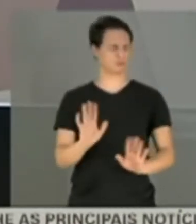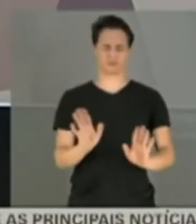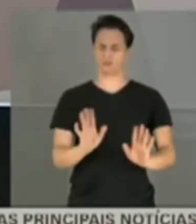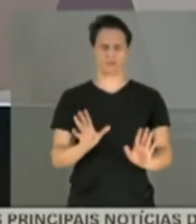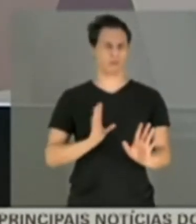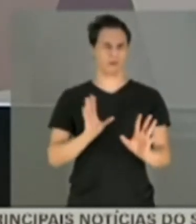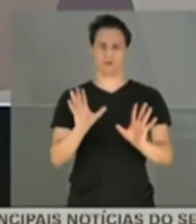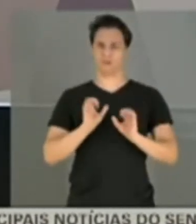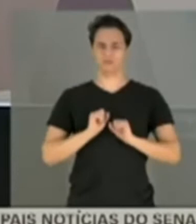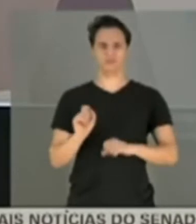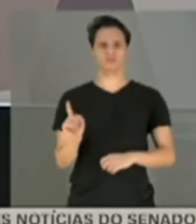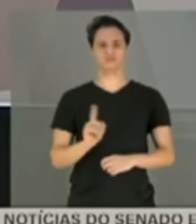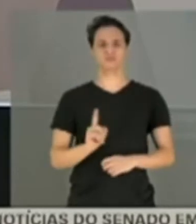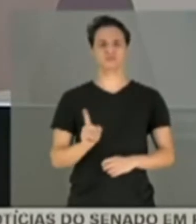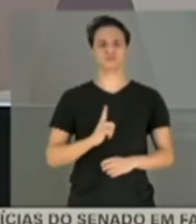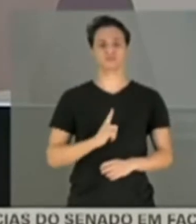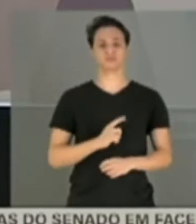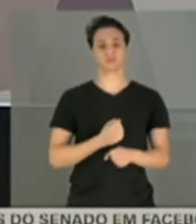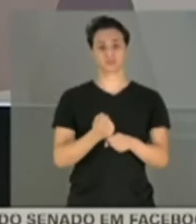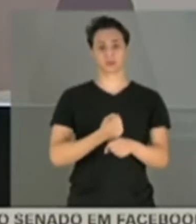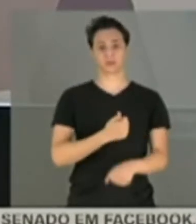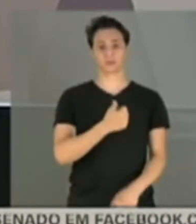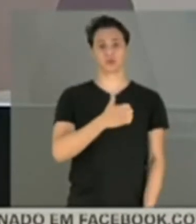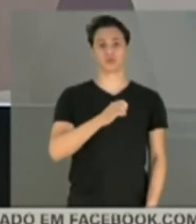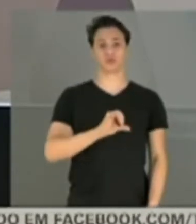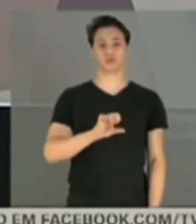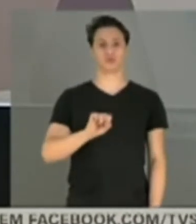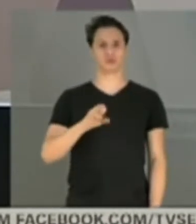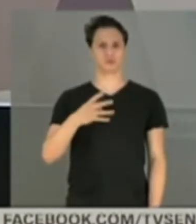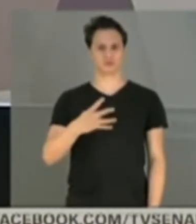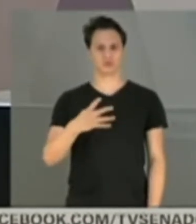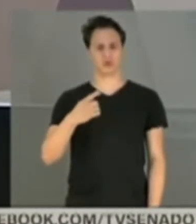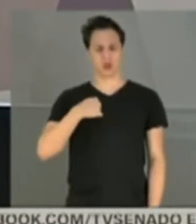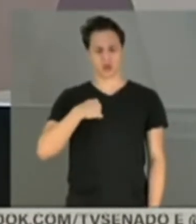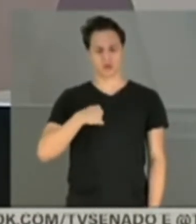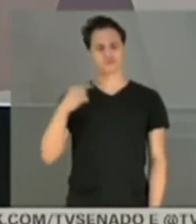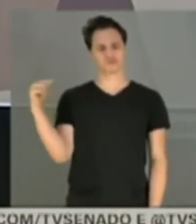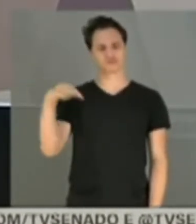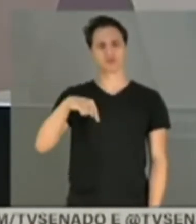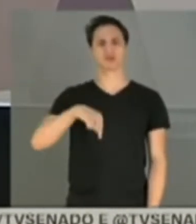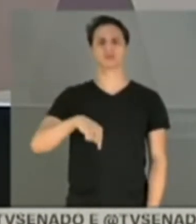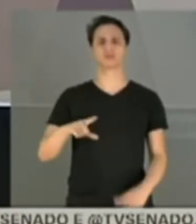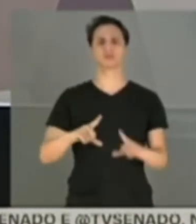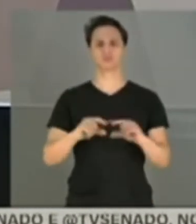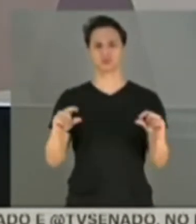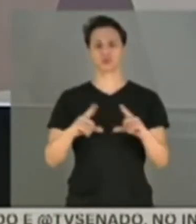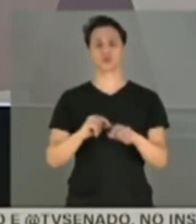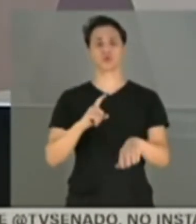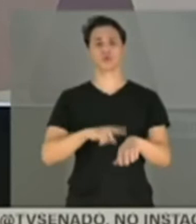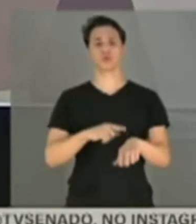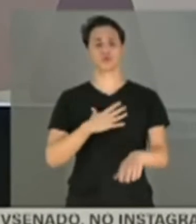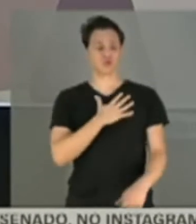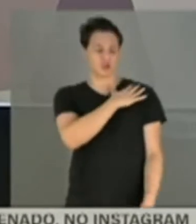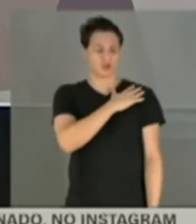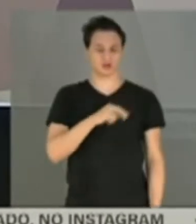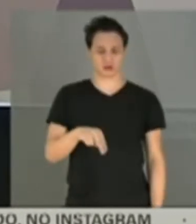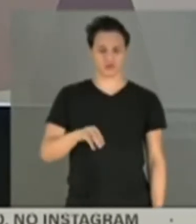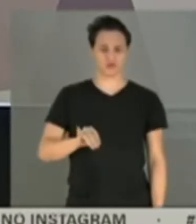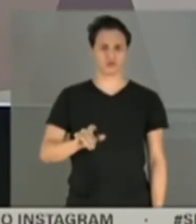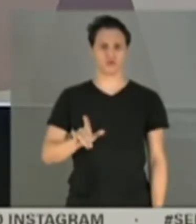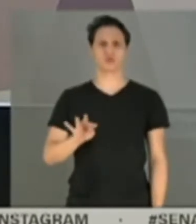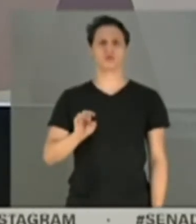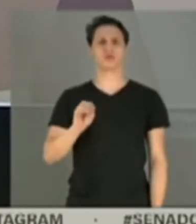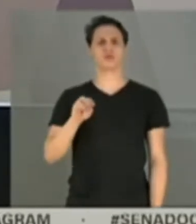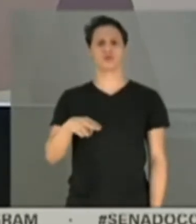aceitamos isso. Em 1984, estava eu aqui em Brasília quando o general Newton Cruz colocou seus